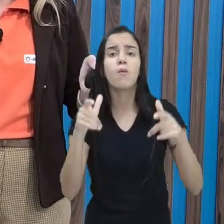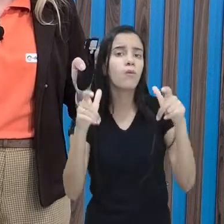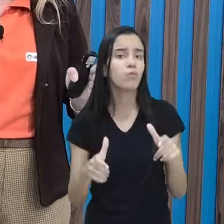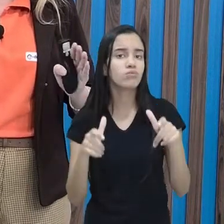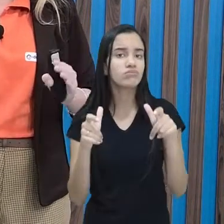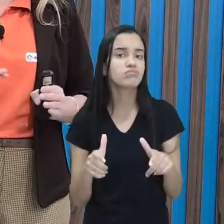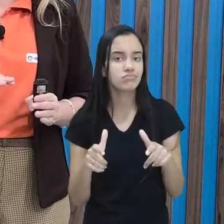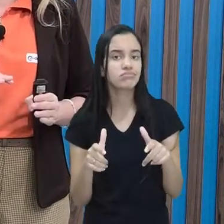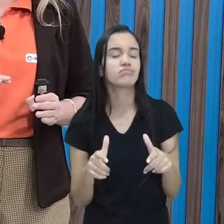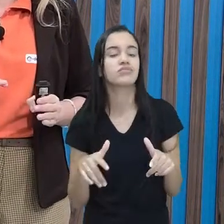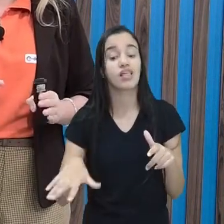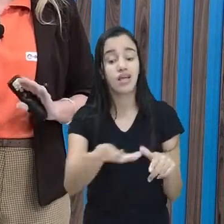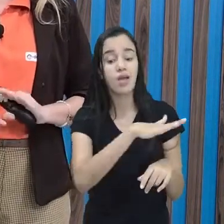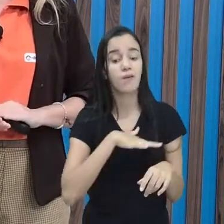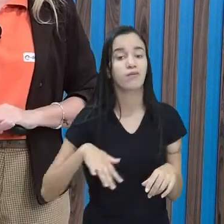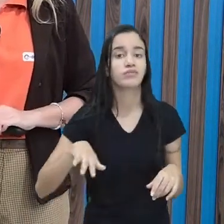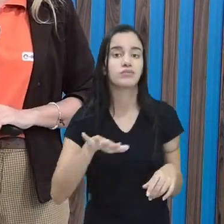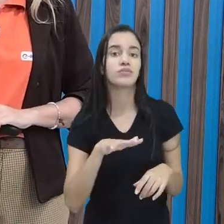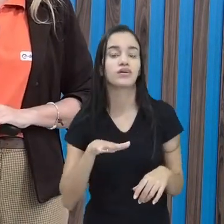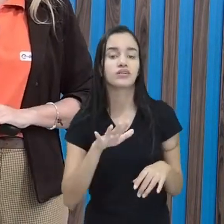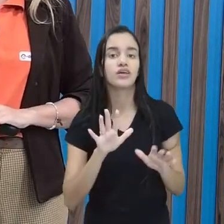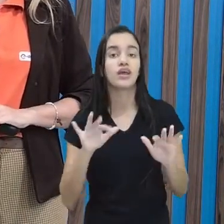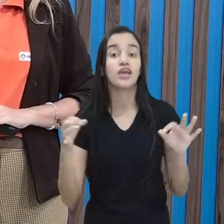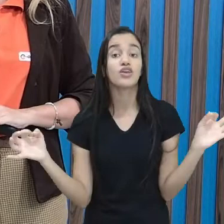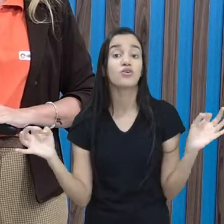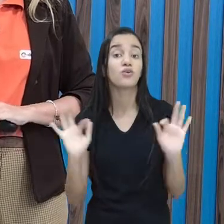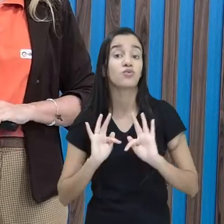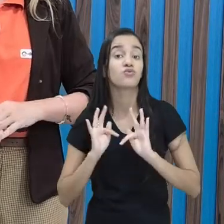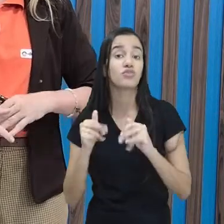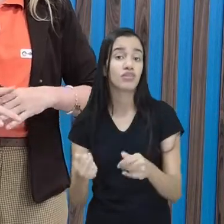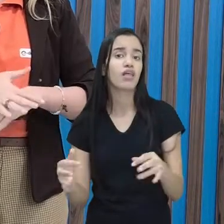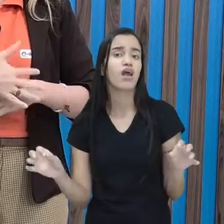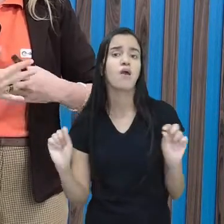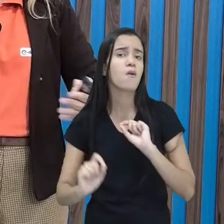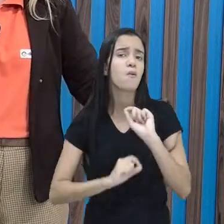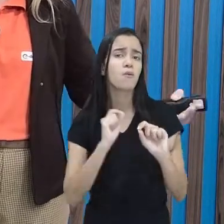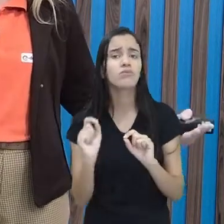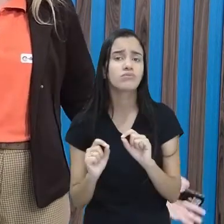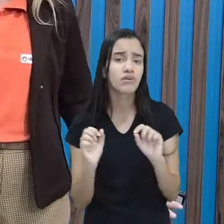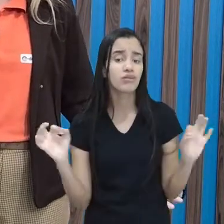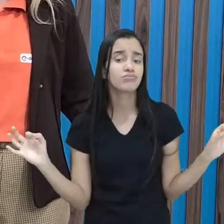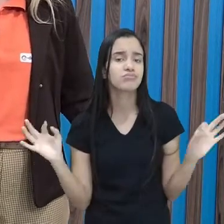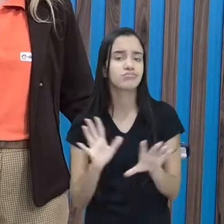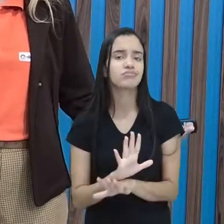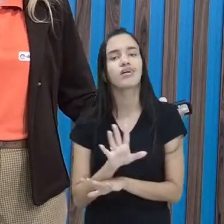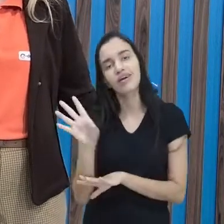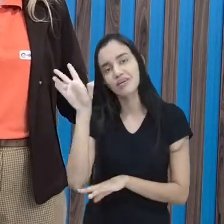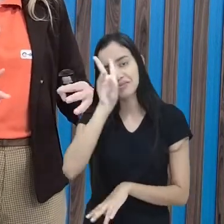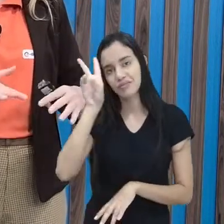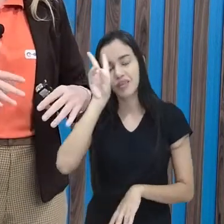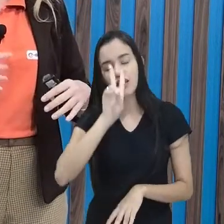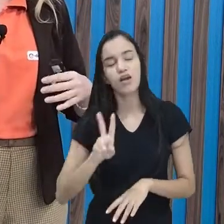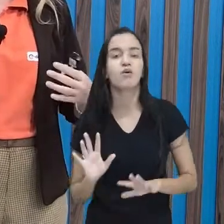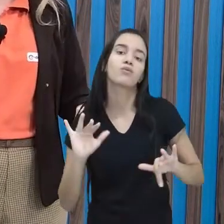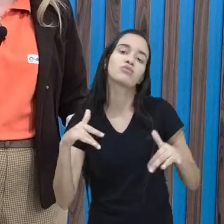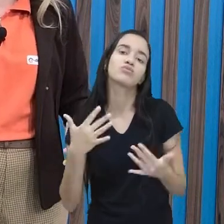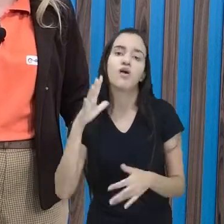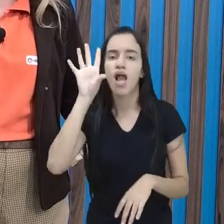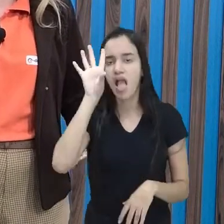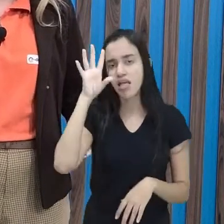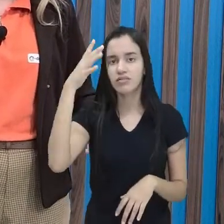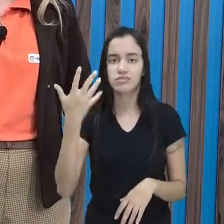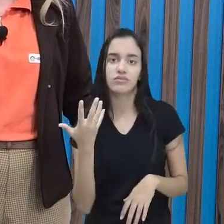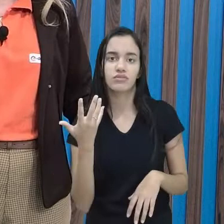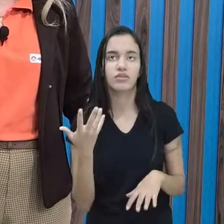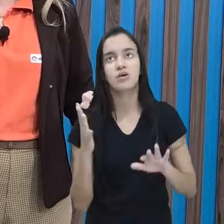contada? Esse é o espaço. E o desfecho é o quê? É o final da história. É quando tudo se